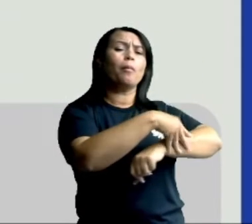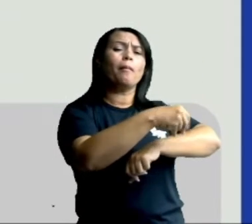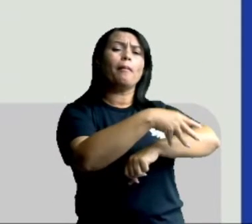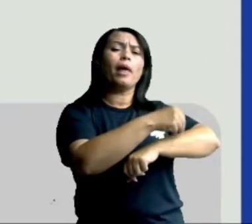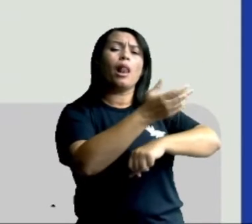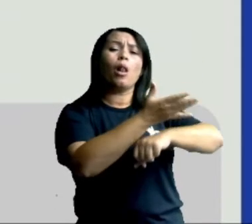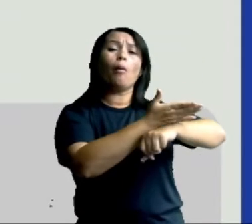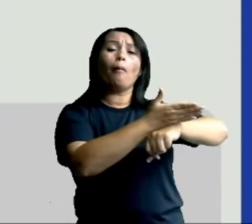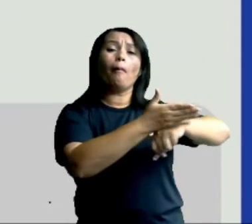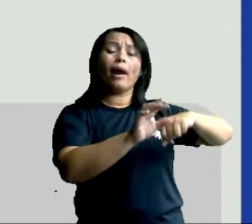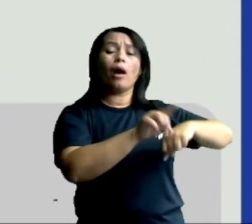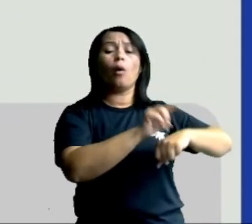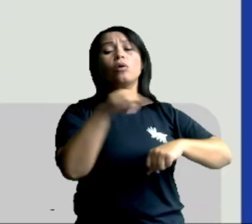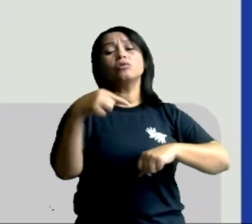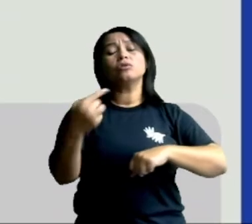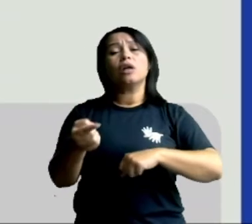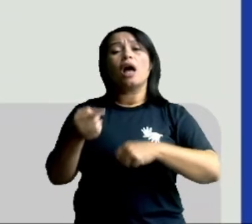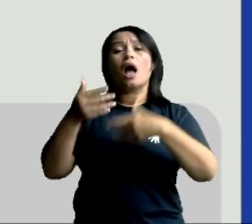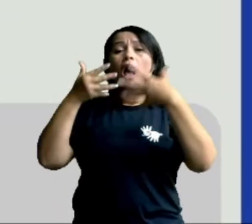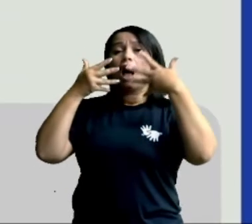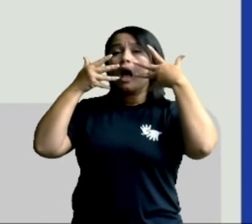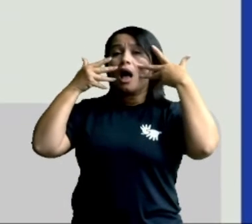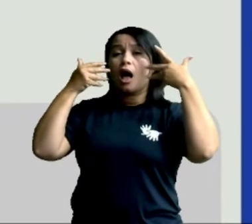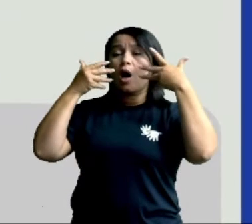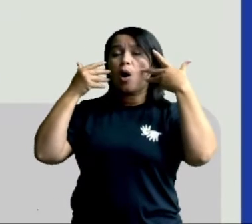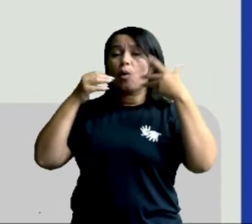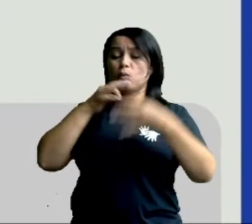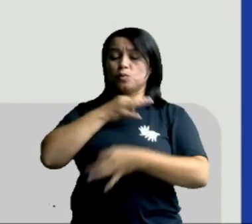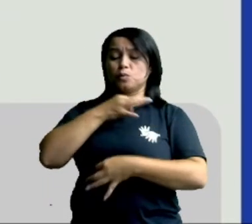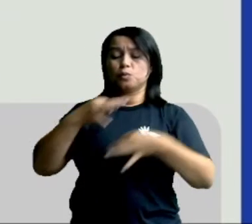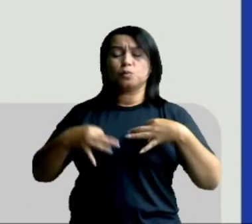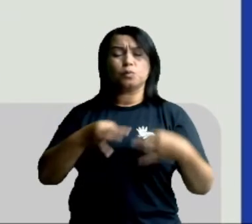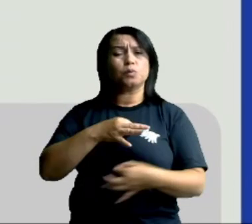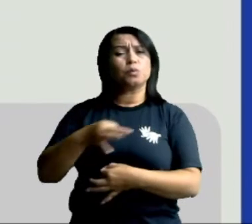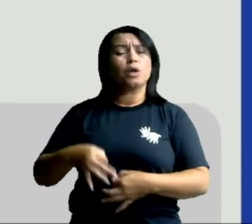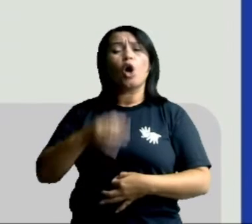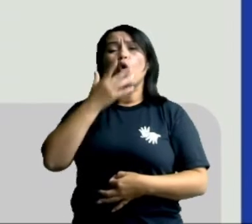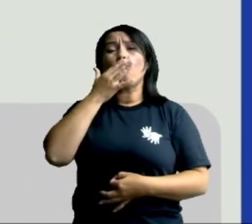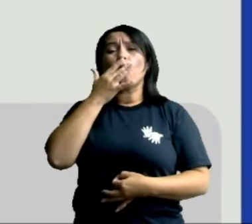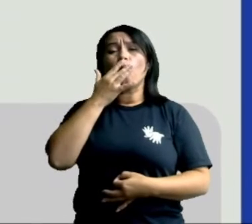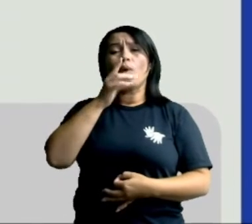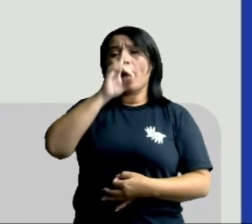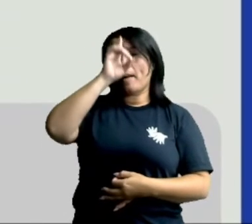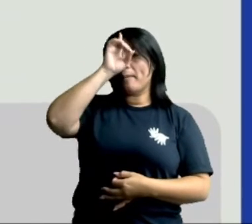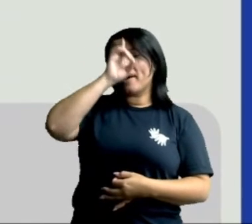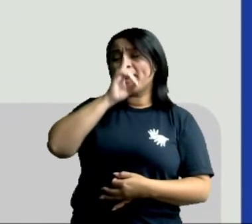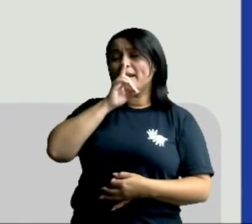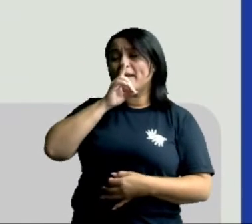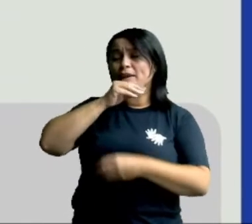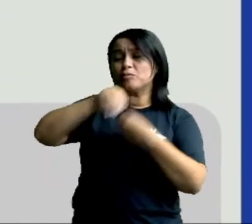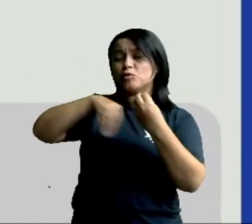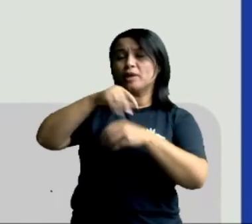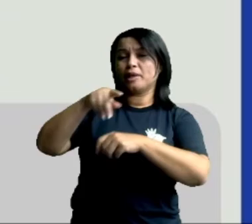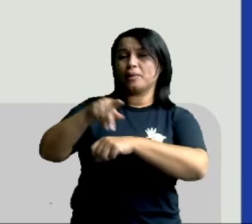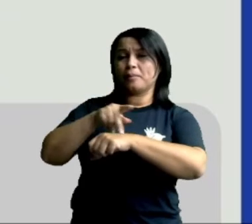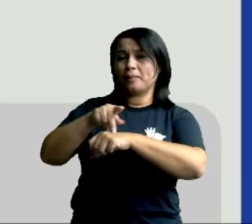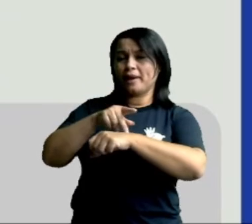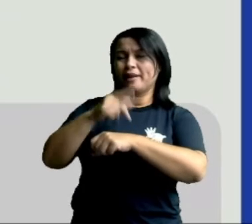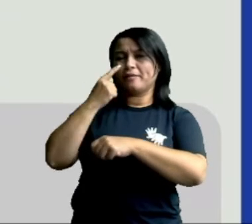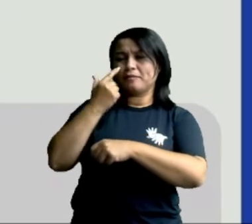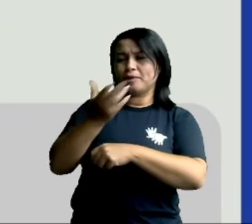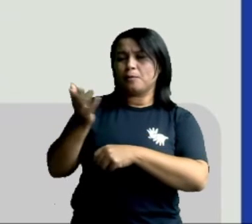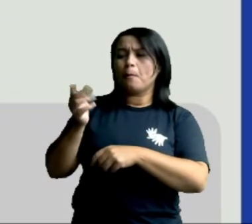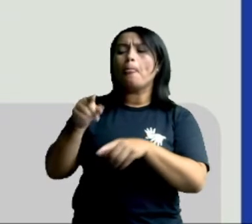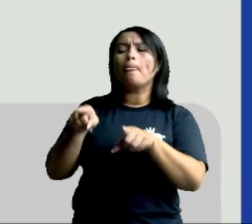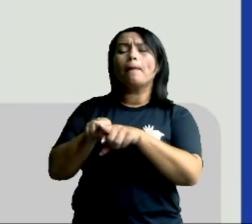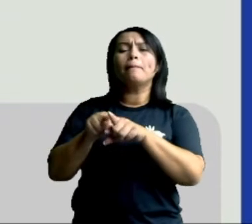branquinho. Já a onça pintada, né, como o próprio nome diz, ela é toda pintada, amarela com pintas pretas, né? E